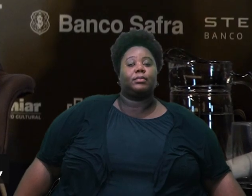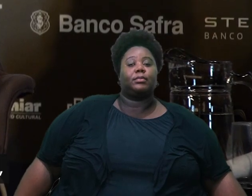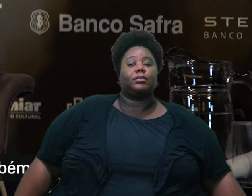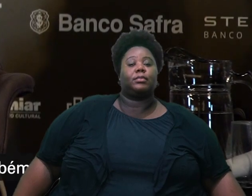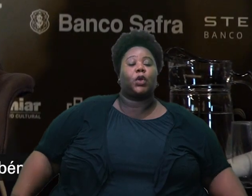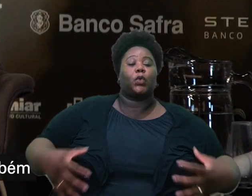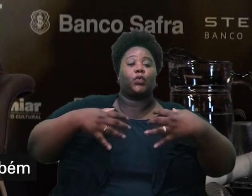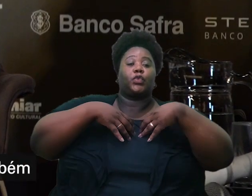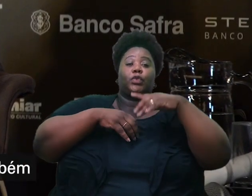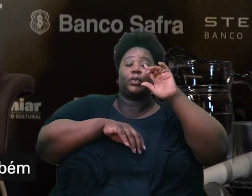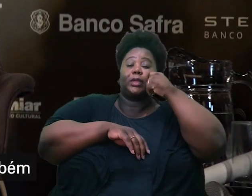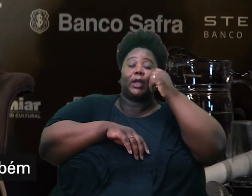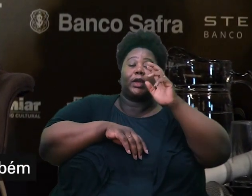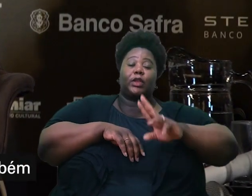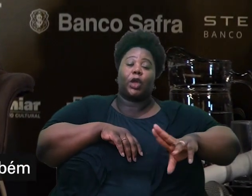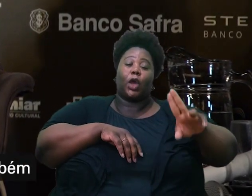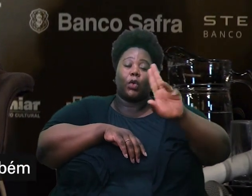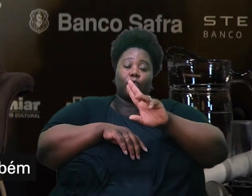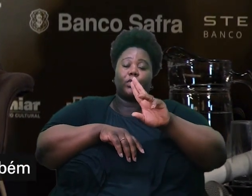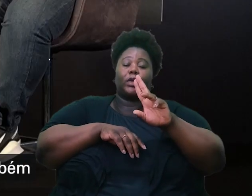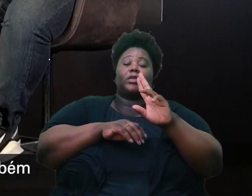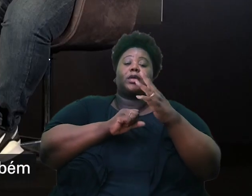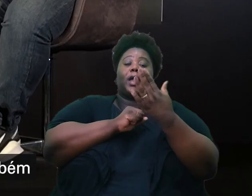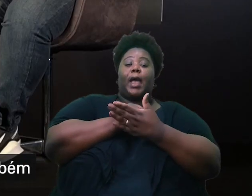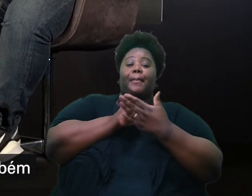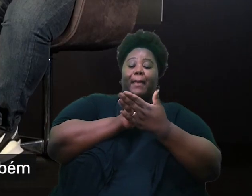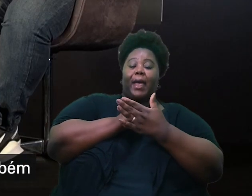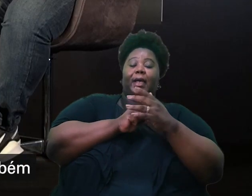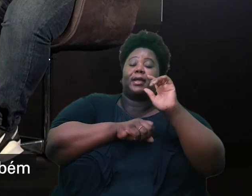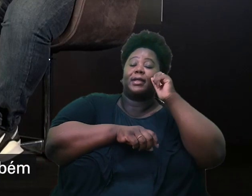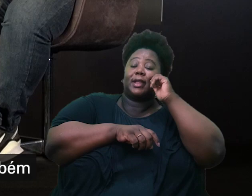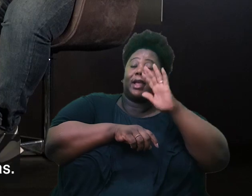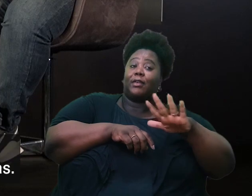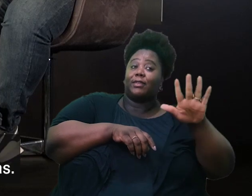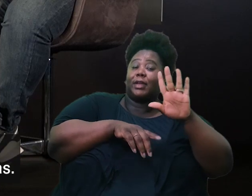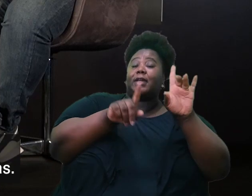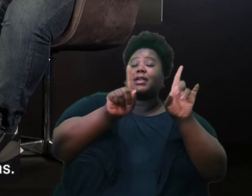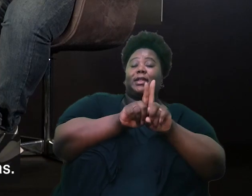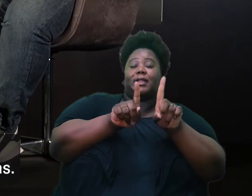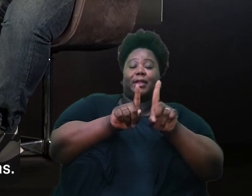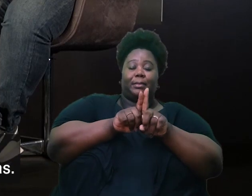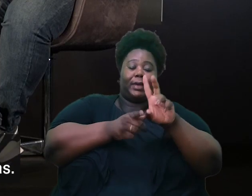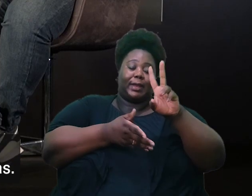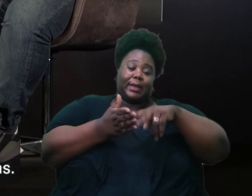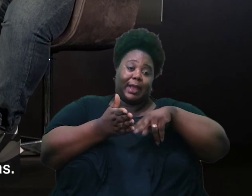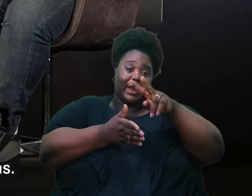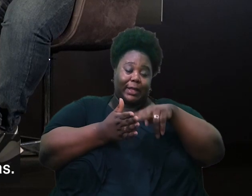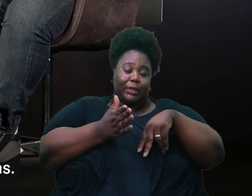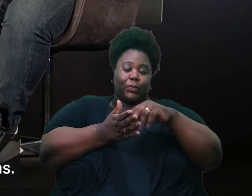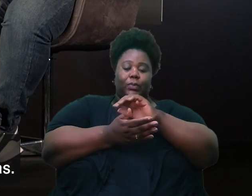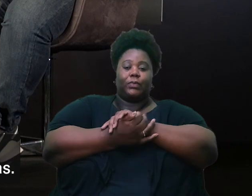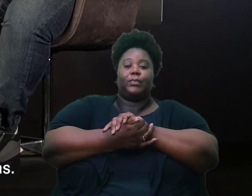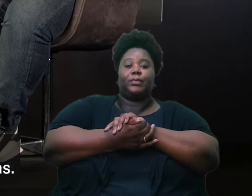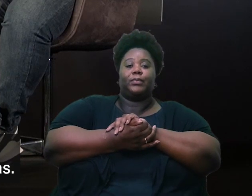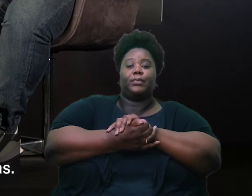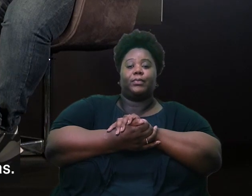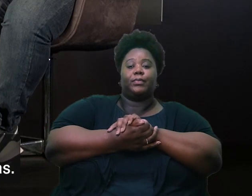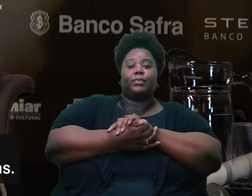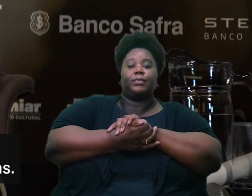negras, utilizando as matrizes africanas, também na sua leitura, as matrizes